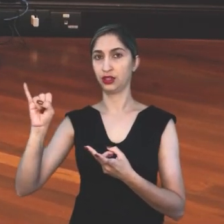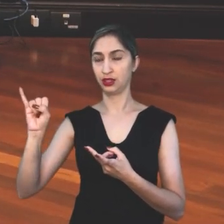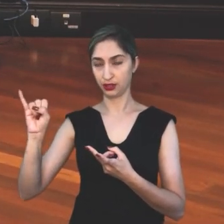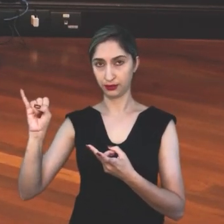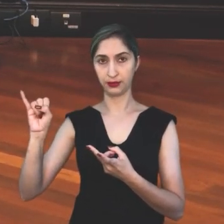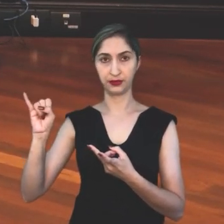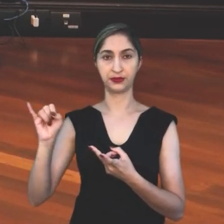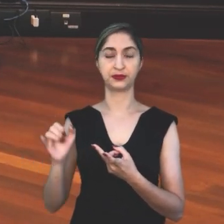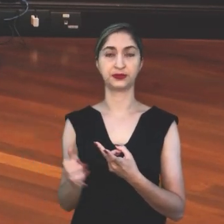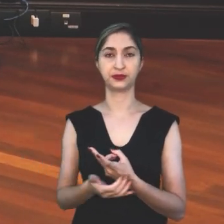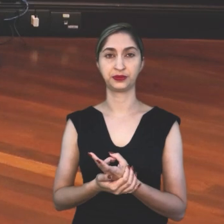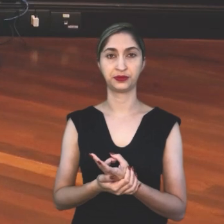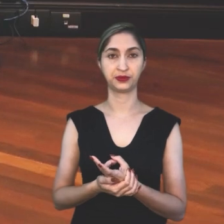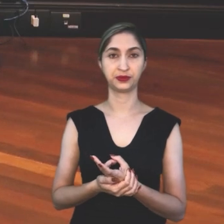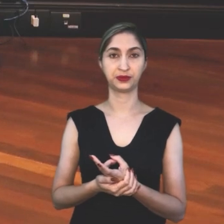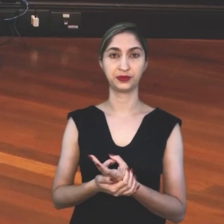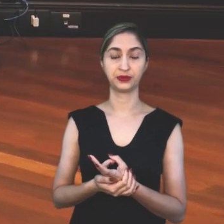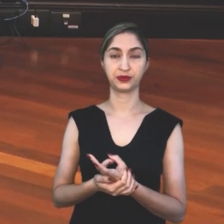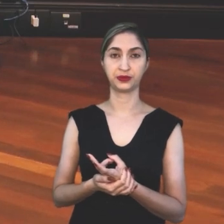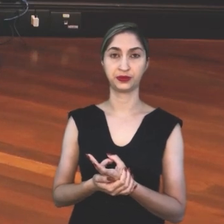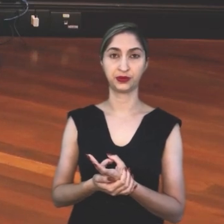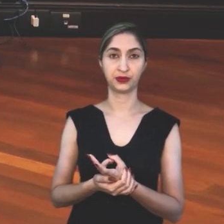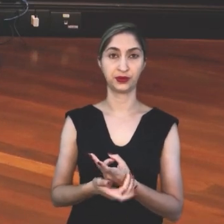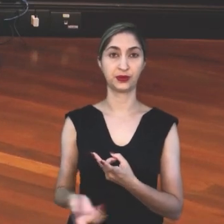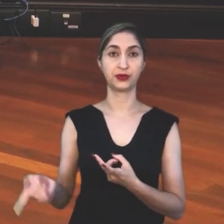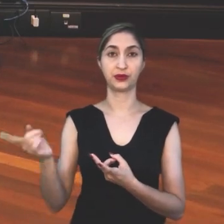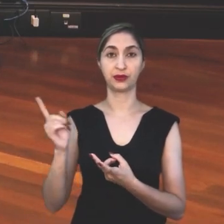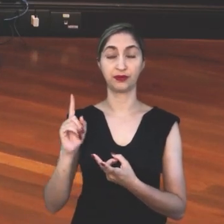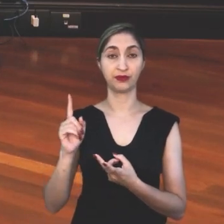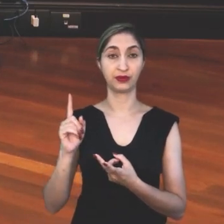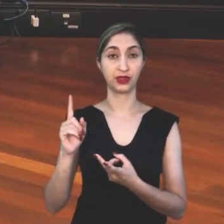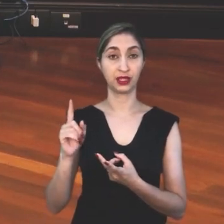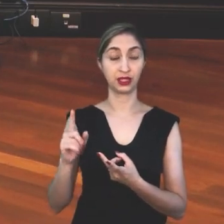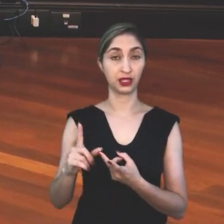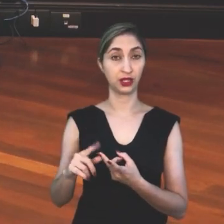Rei, né, sobre toda a cultura, toda a história.